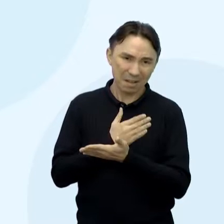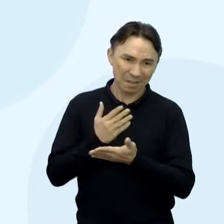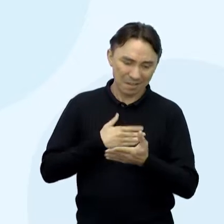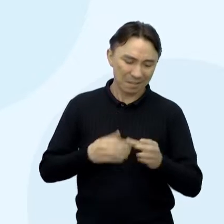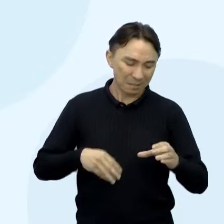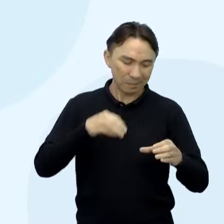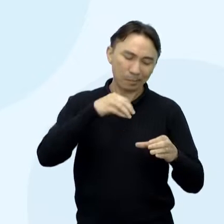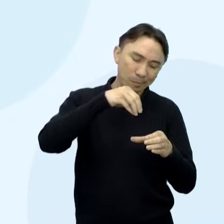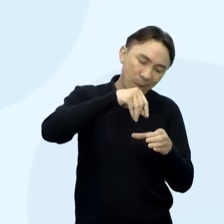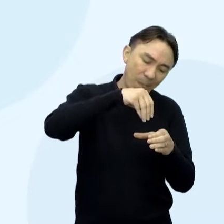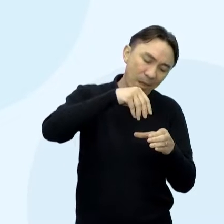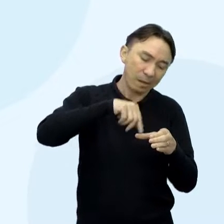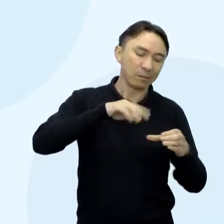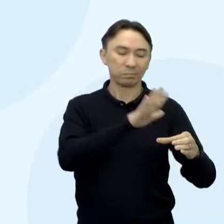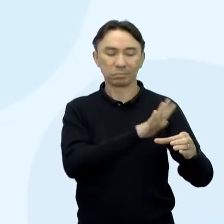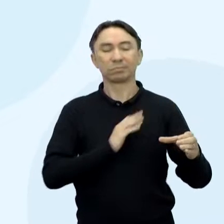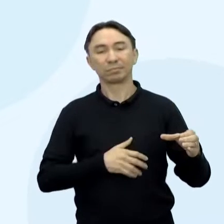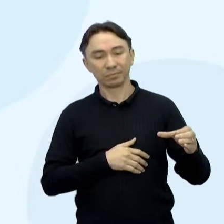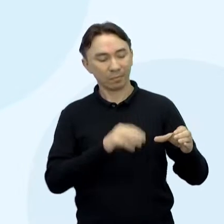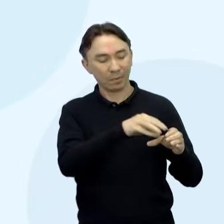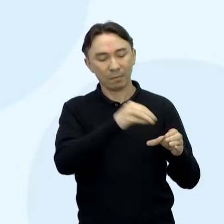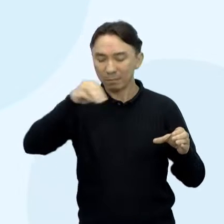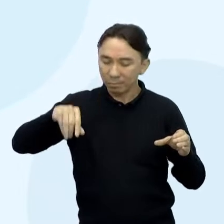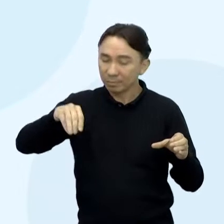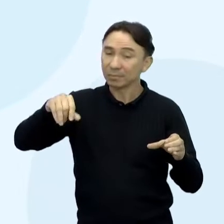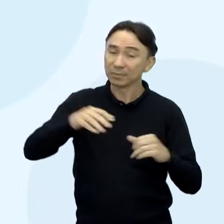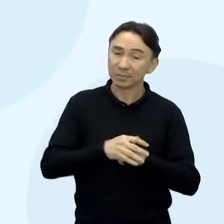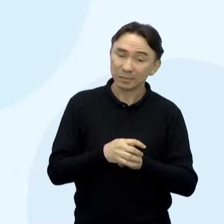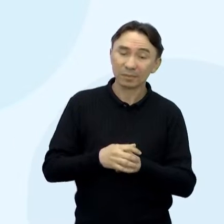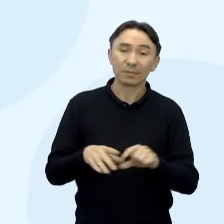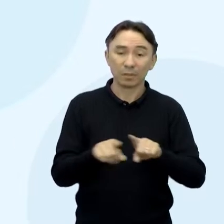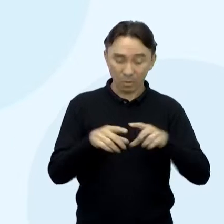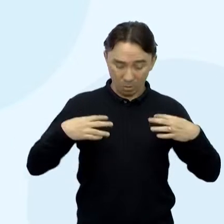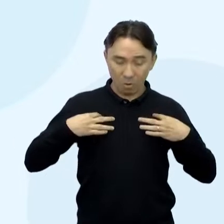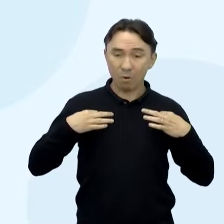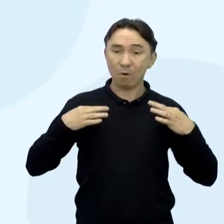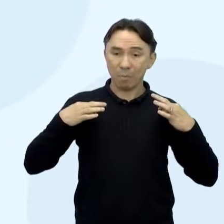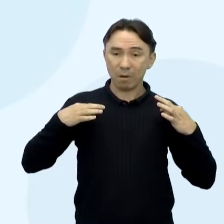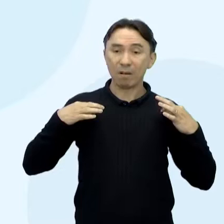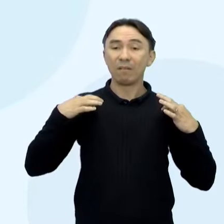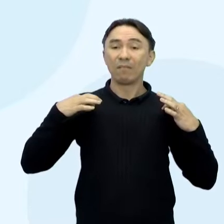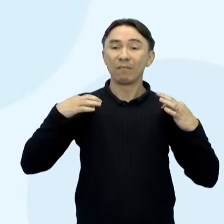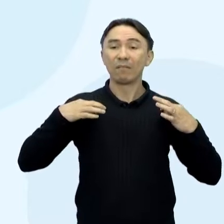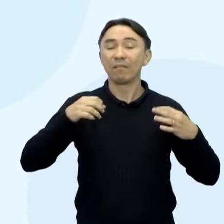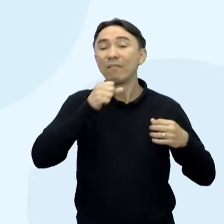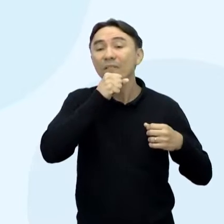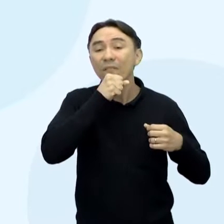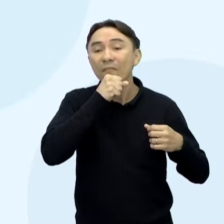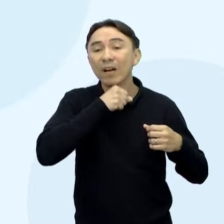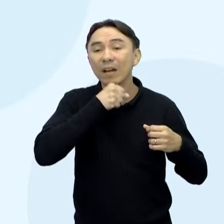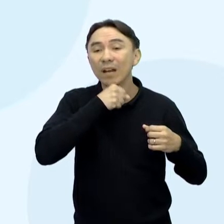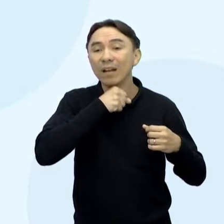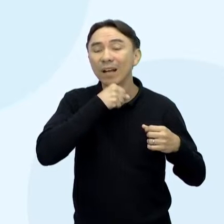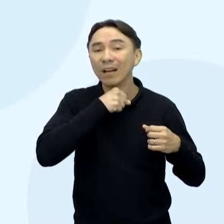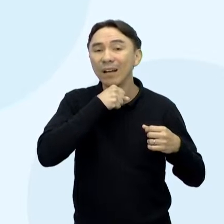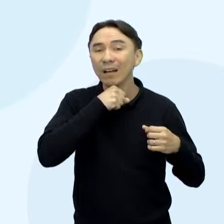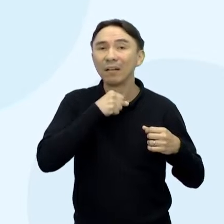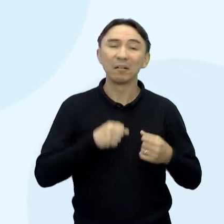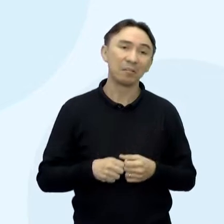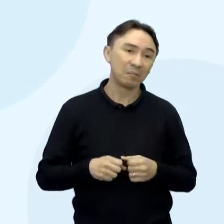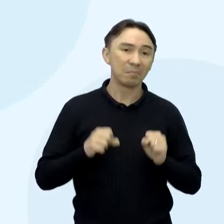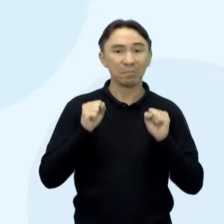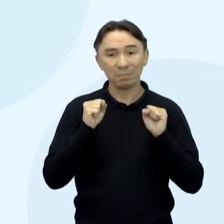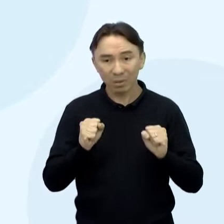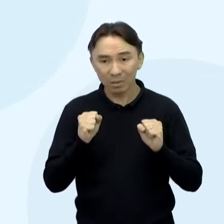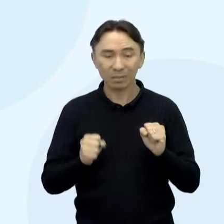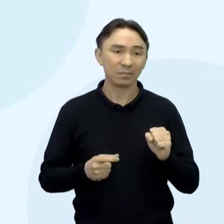né? Uma roupa velha que não serve mais para doação, por exemplo, né? Que ela já não está em estado de doação, mas ela serve para tirar